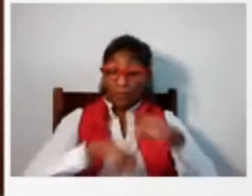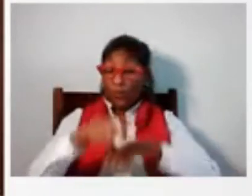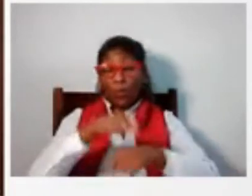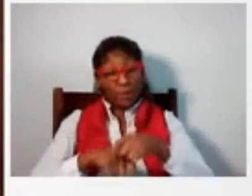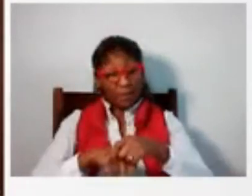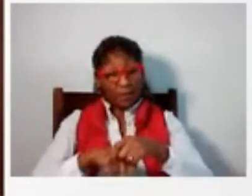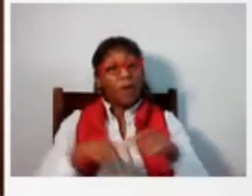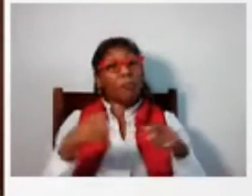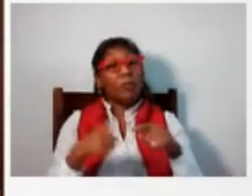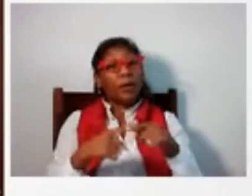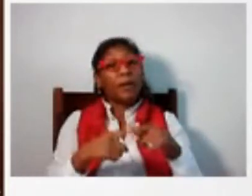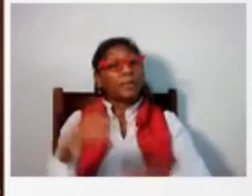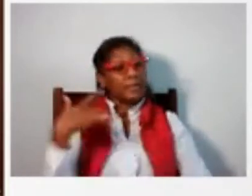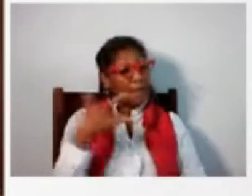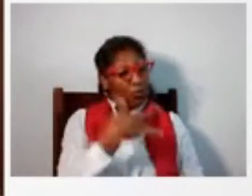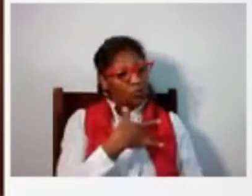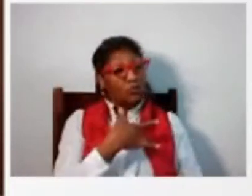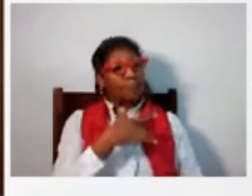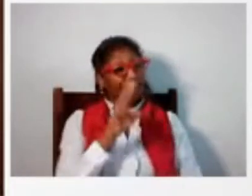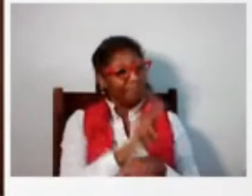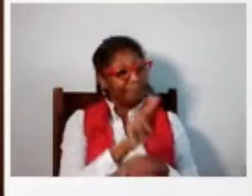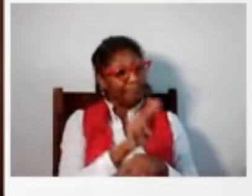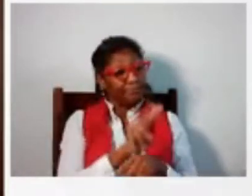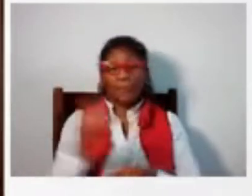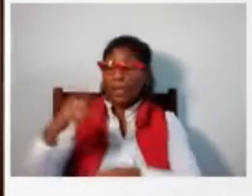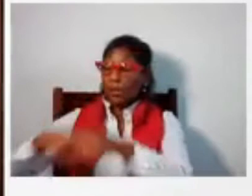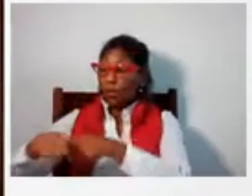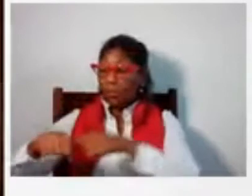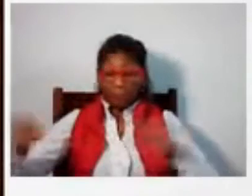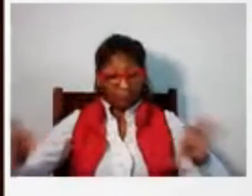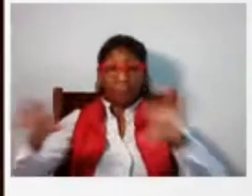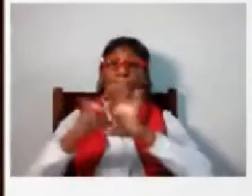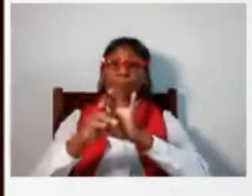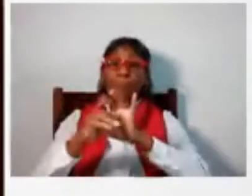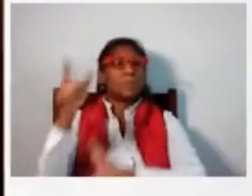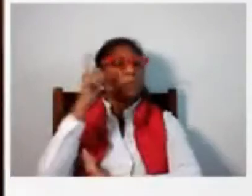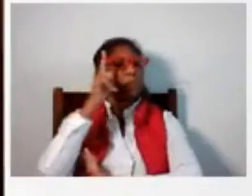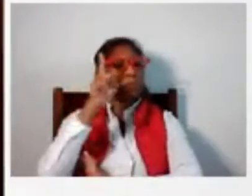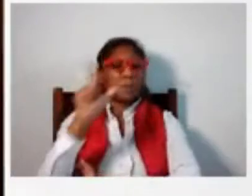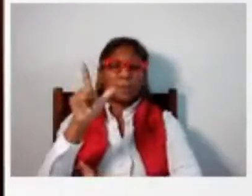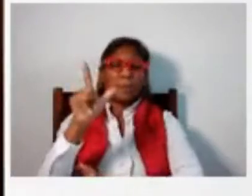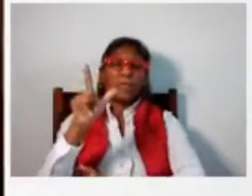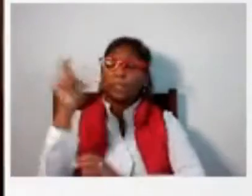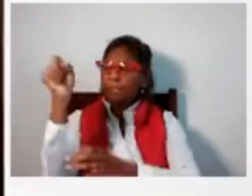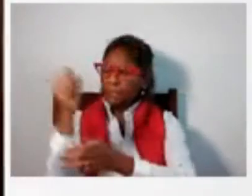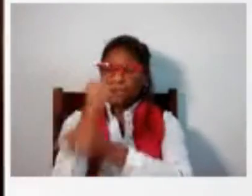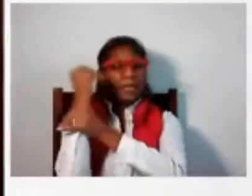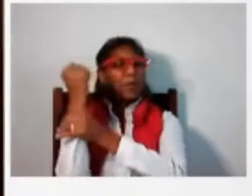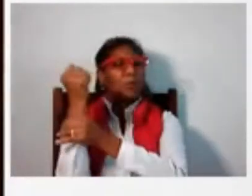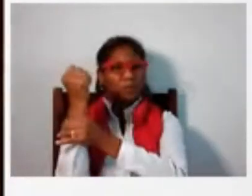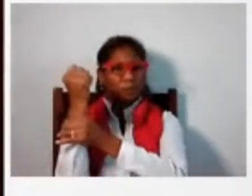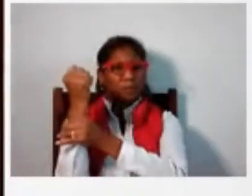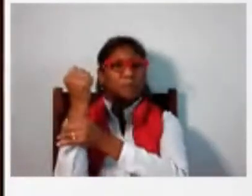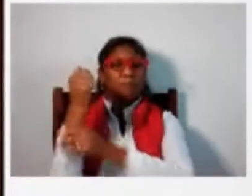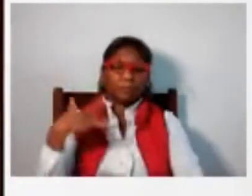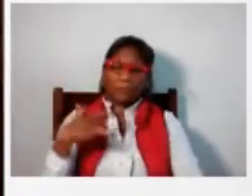nessa conciliação de proteção à saúde e economia que a gente consegue ter um ambiente de maior segurança, tanto do ponto de vista